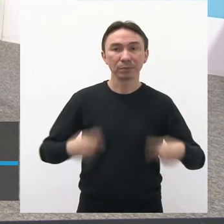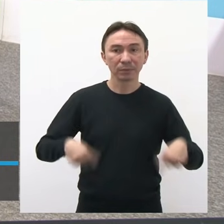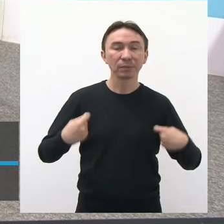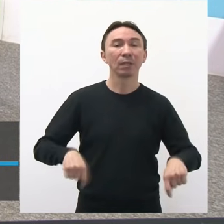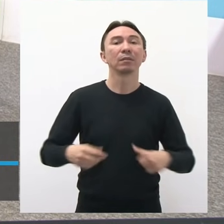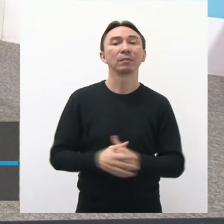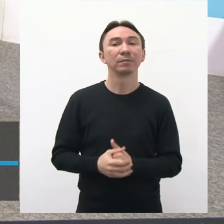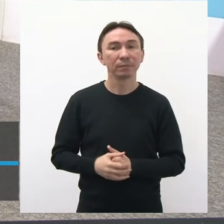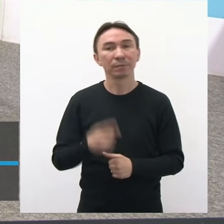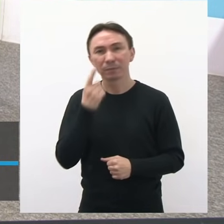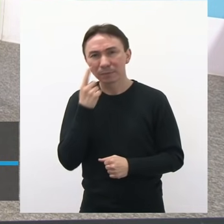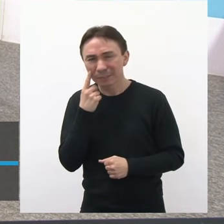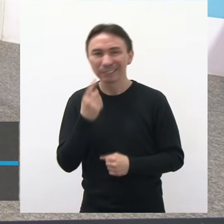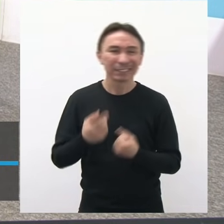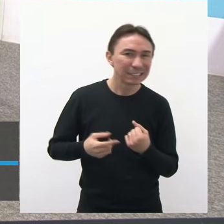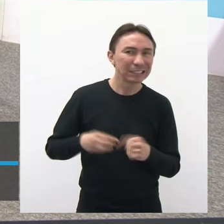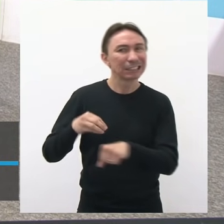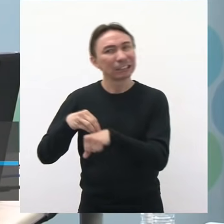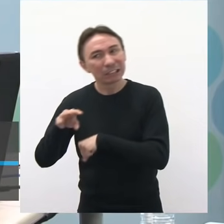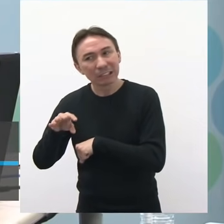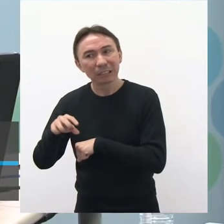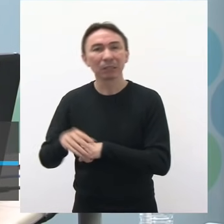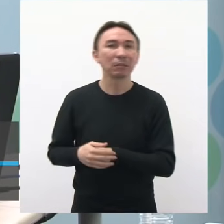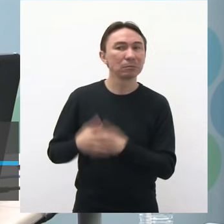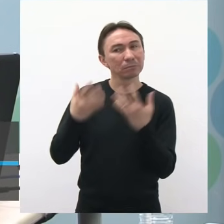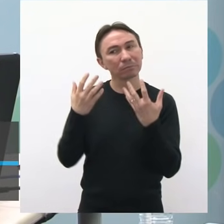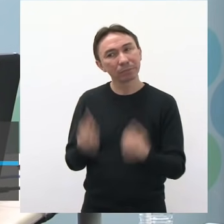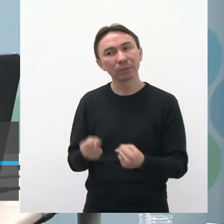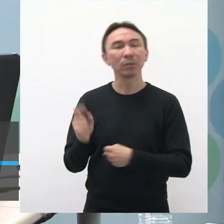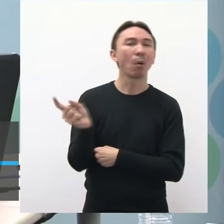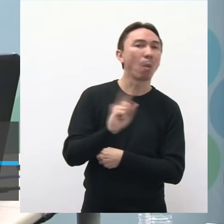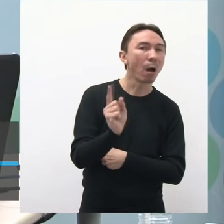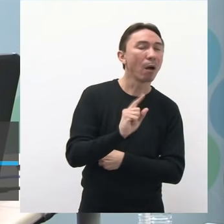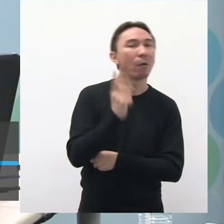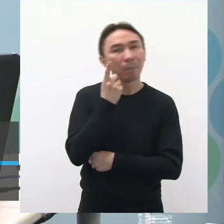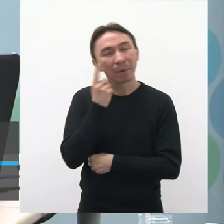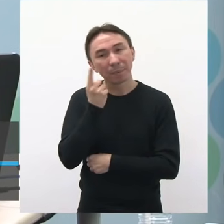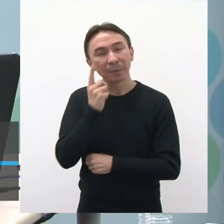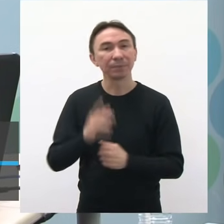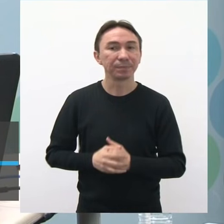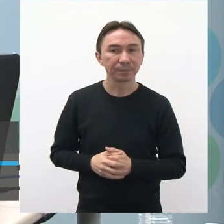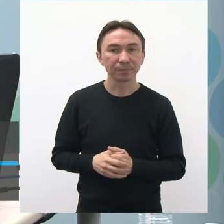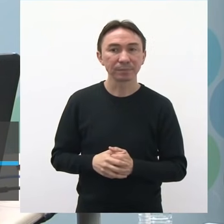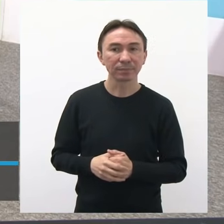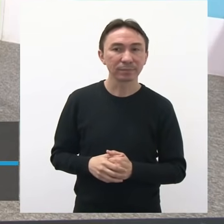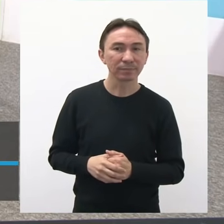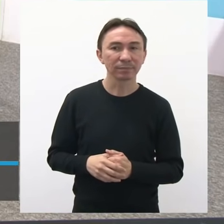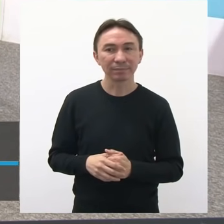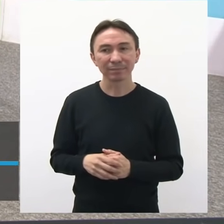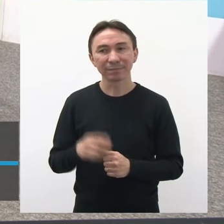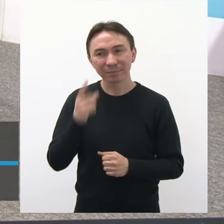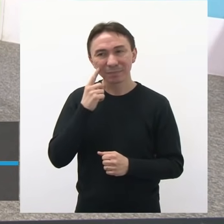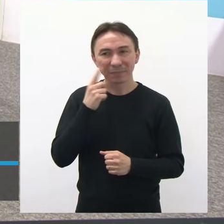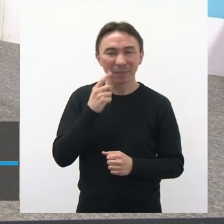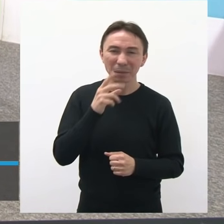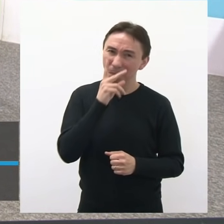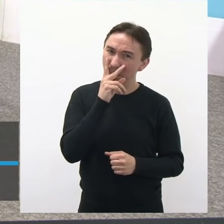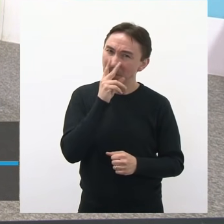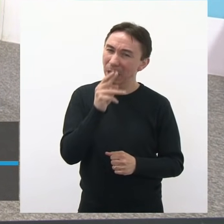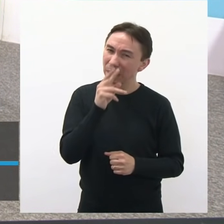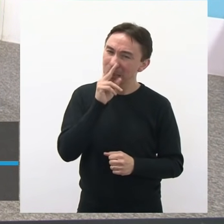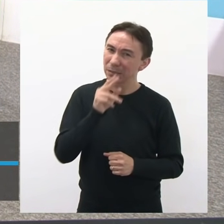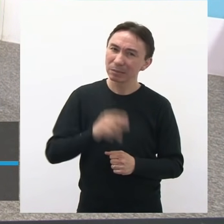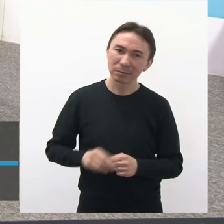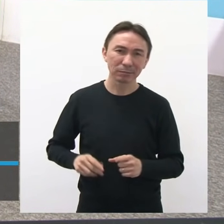aqui, vendo se a gente segue as dicas ou não. Ah, vamos ver. Sim, dobra não, assim, meio que um triangulinho